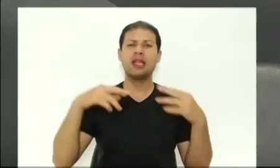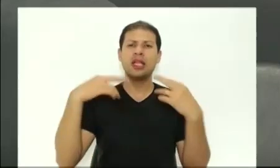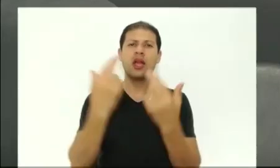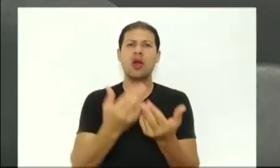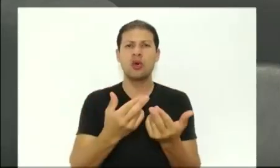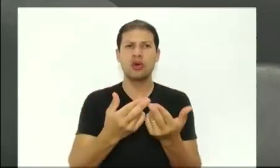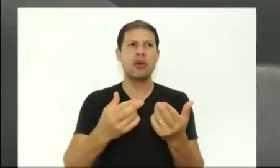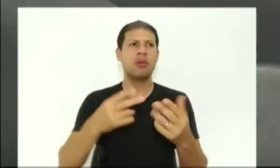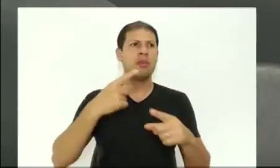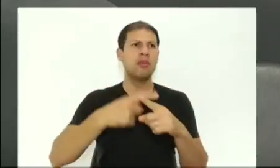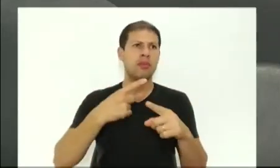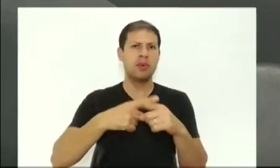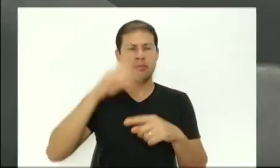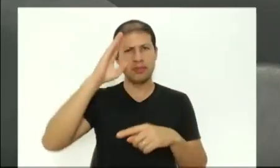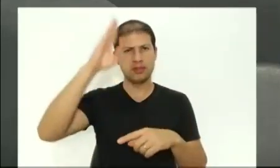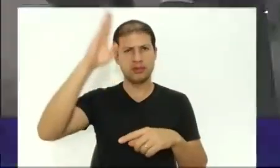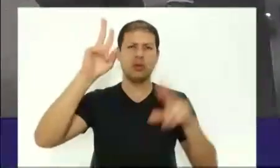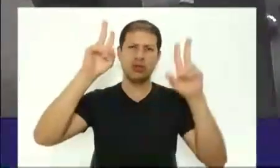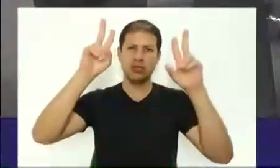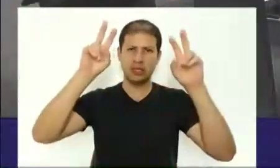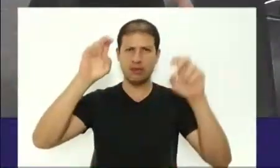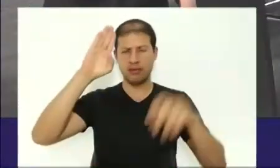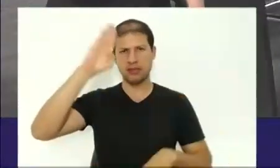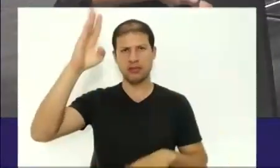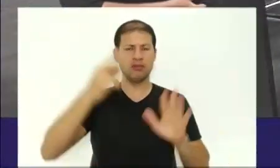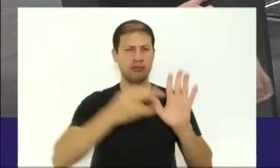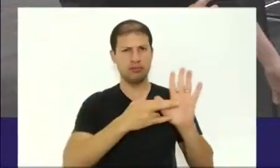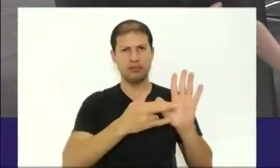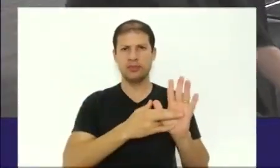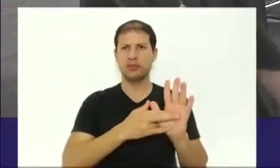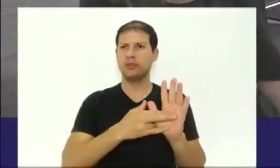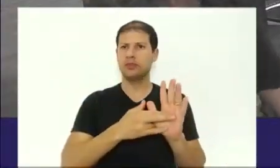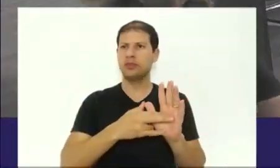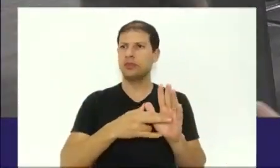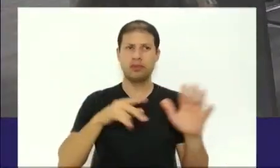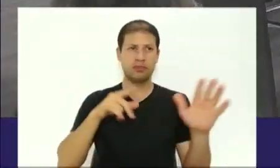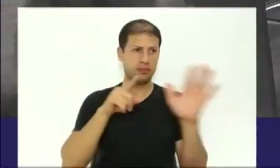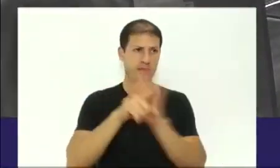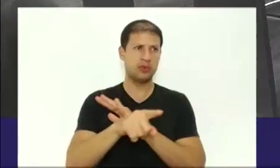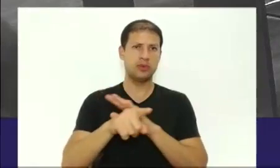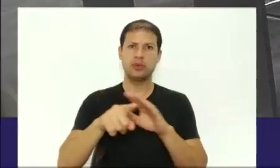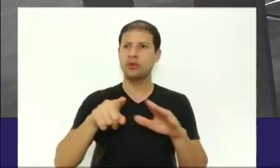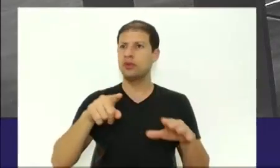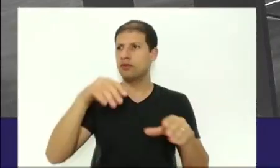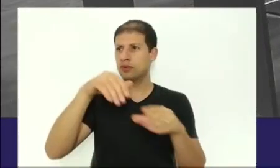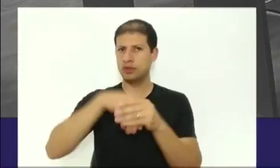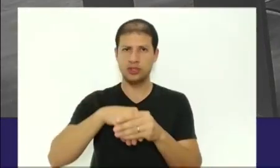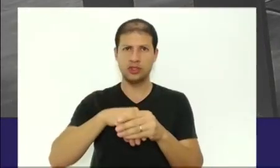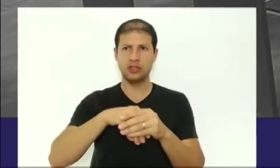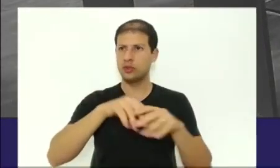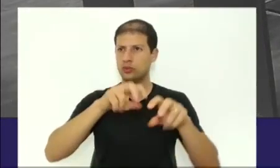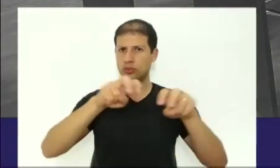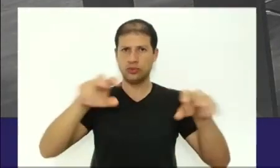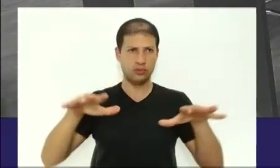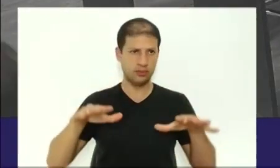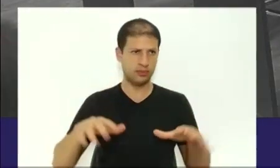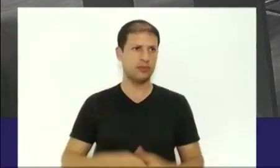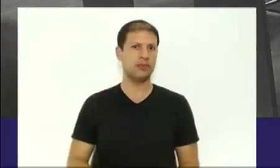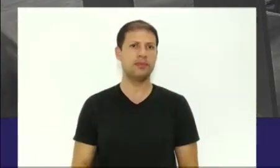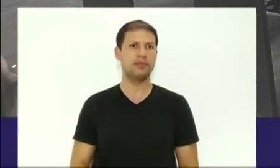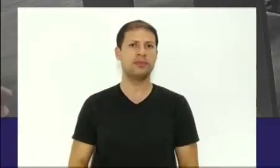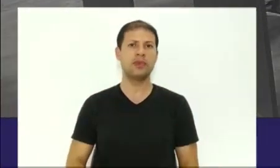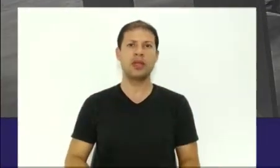principalmente referente à ordem do dia. É regimental, vamos submeter a votação do plenário. Aqueles